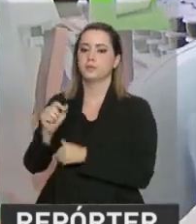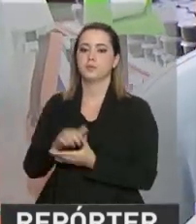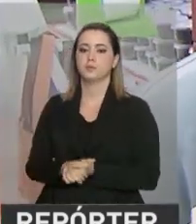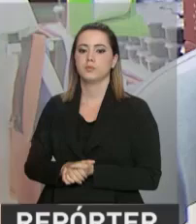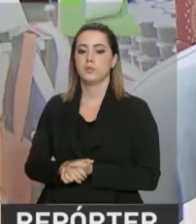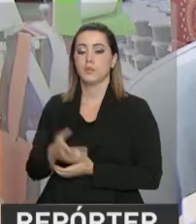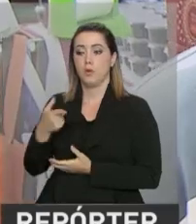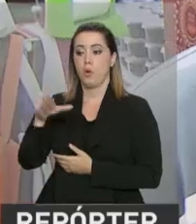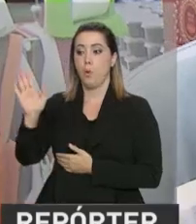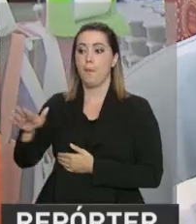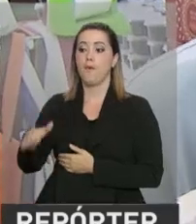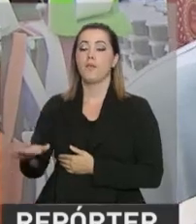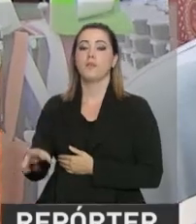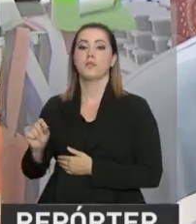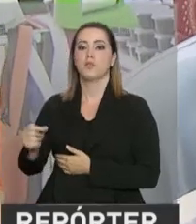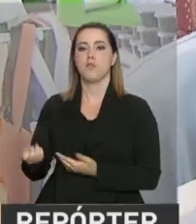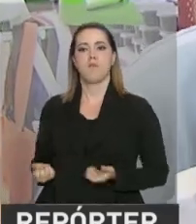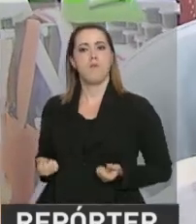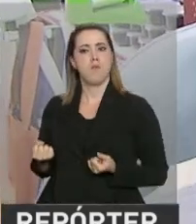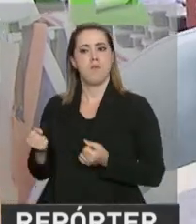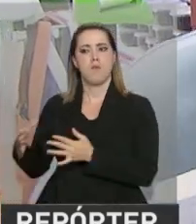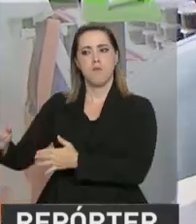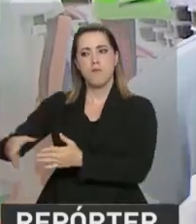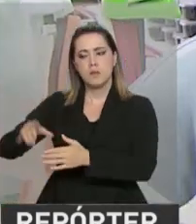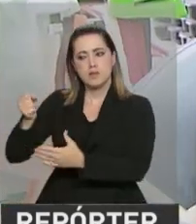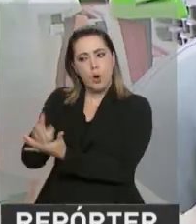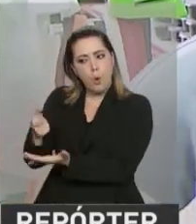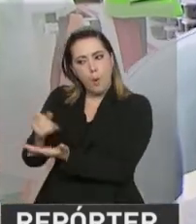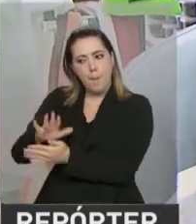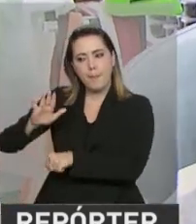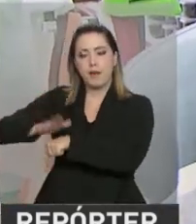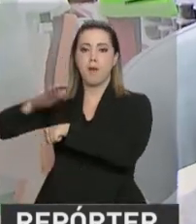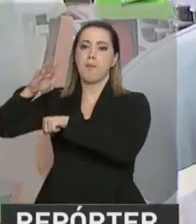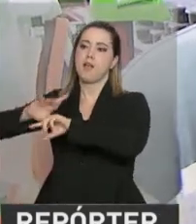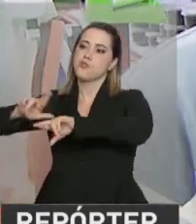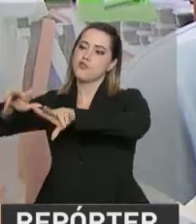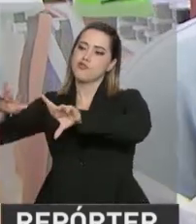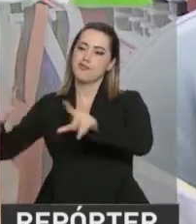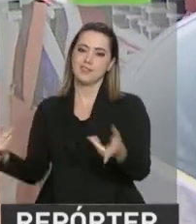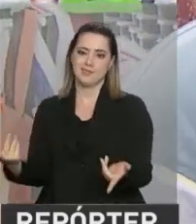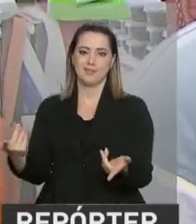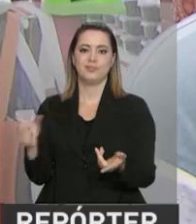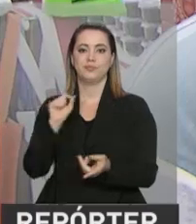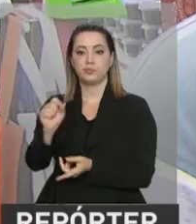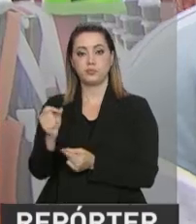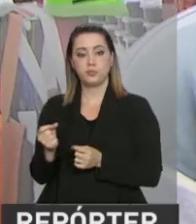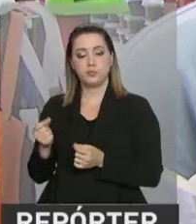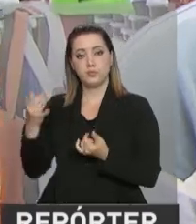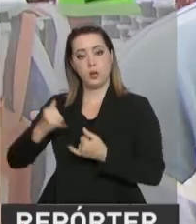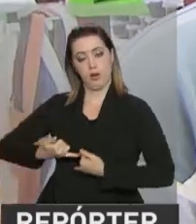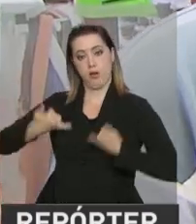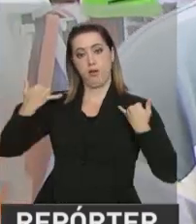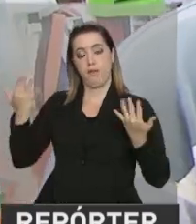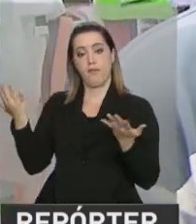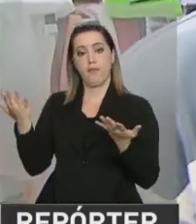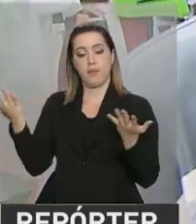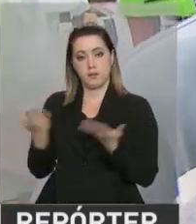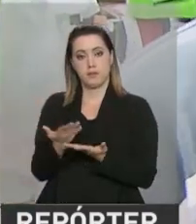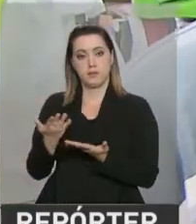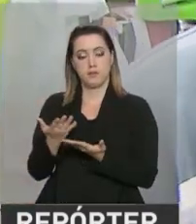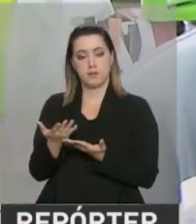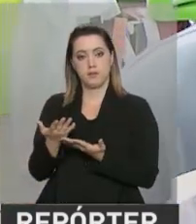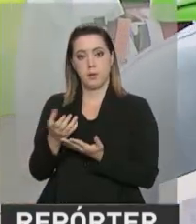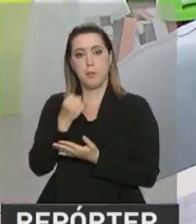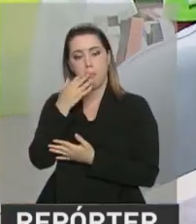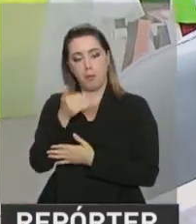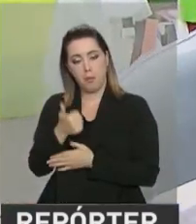com o preço baixo você leva mais quantidade ou leva mais variedade de coisa para casa. Para as festas do fim de ano, é uma boa notícia? Uma boa